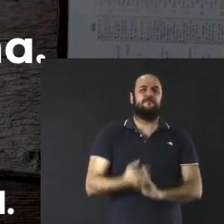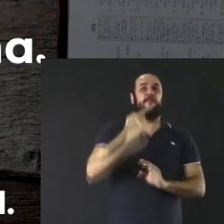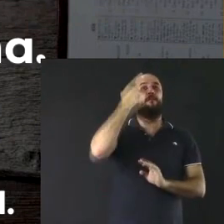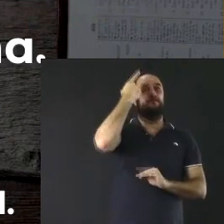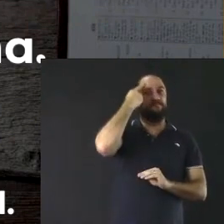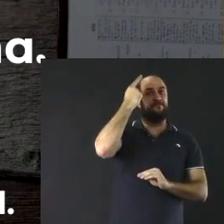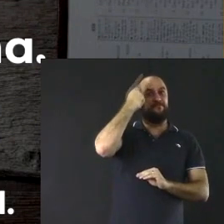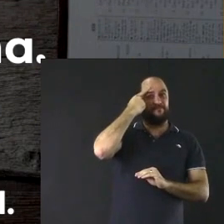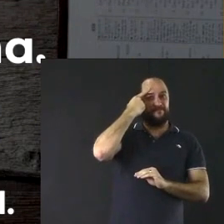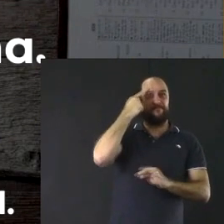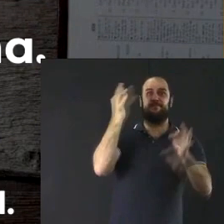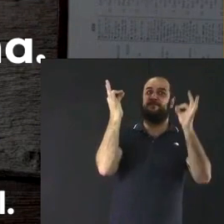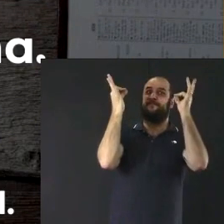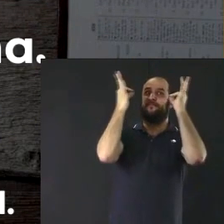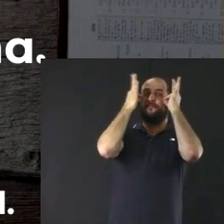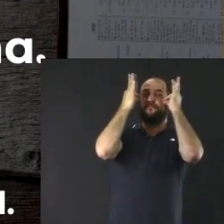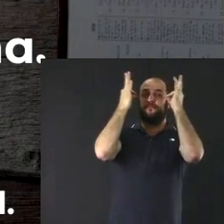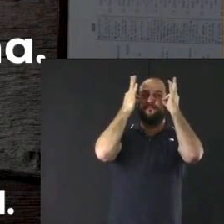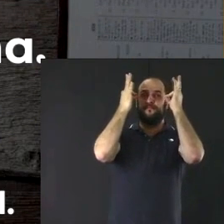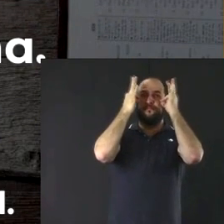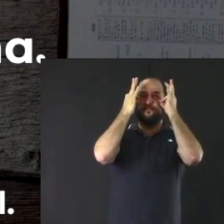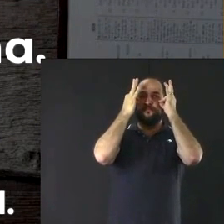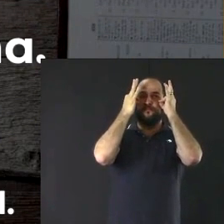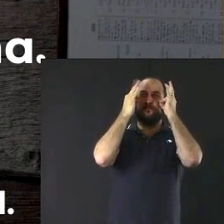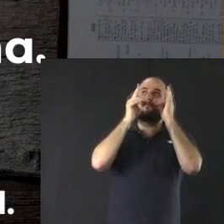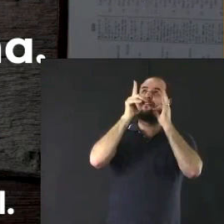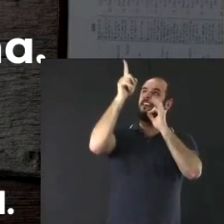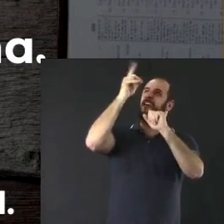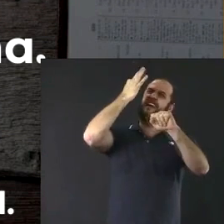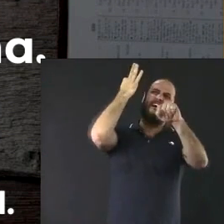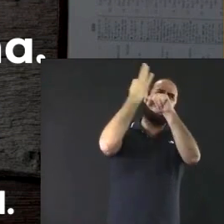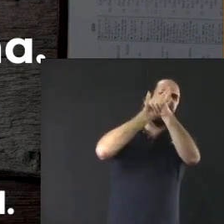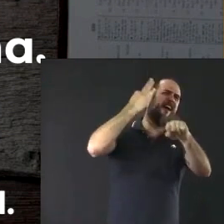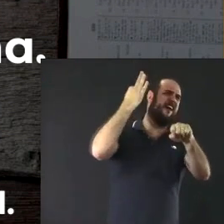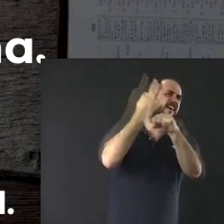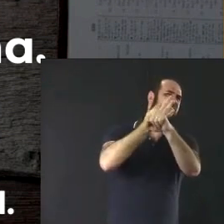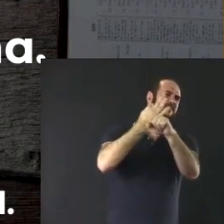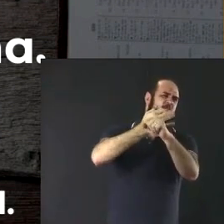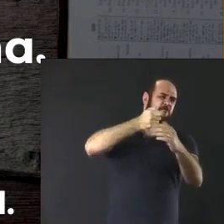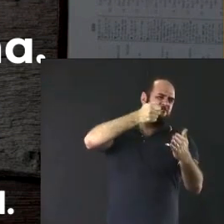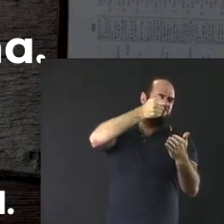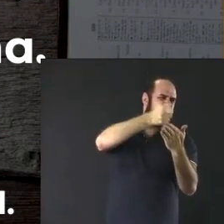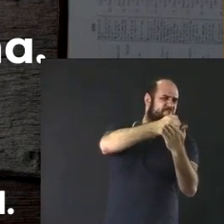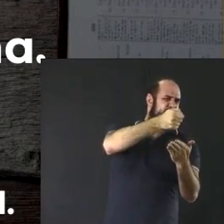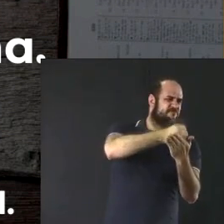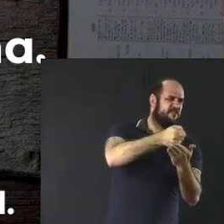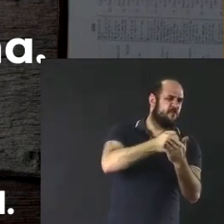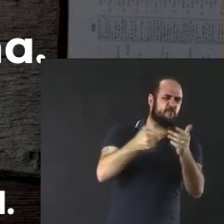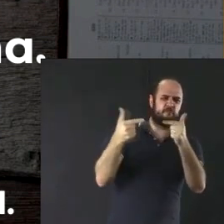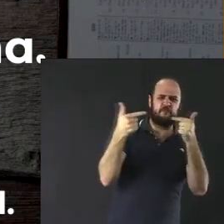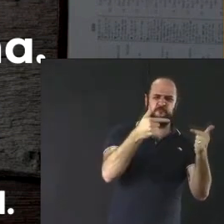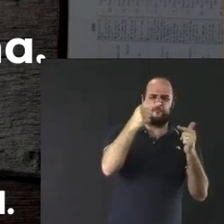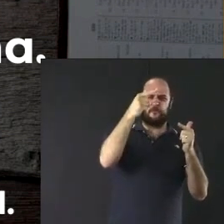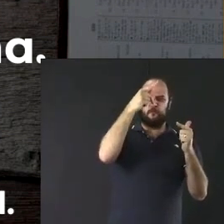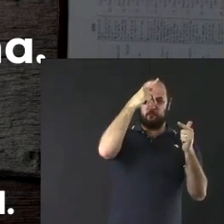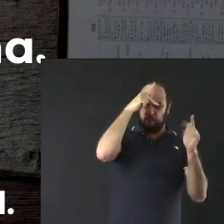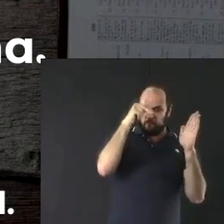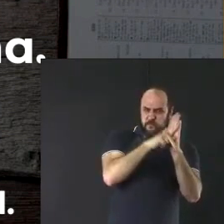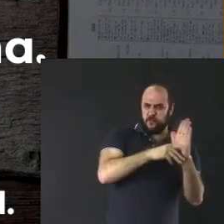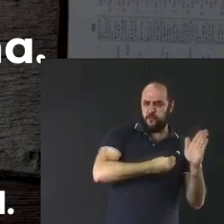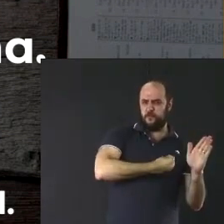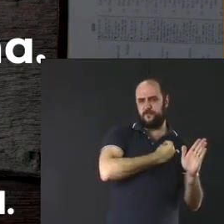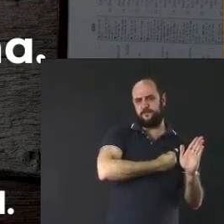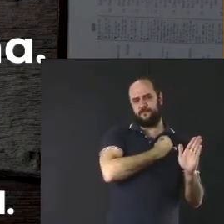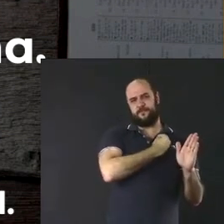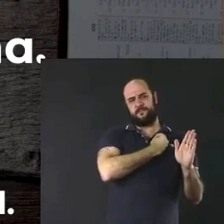pois, atentamente aquele que suportou tamanha oposição dos pecadores contra si mesmo, para que não